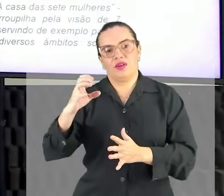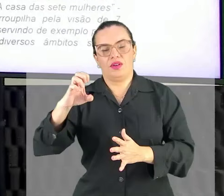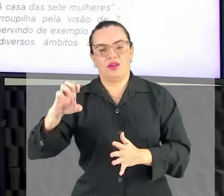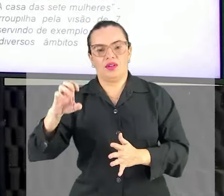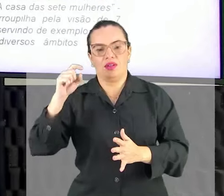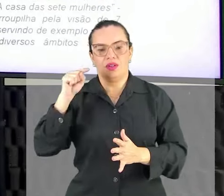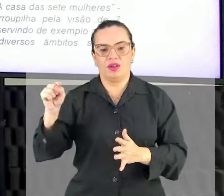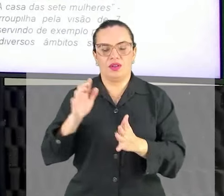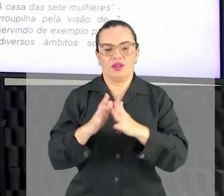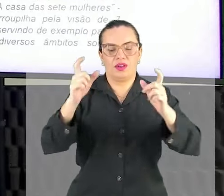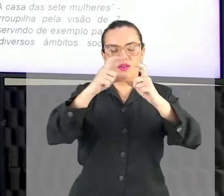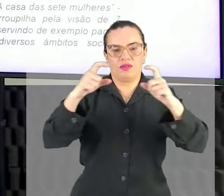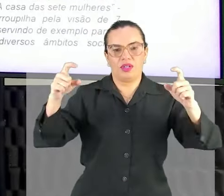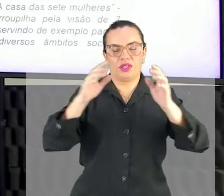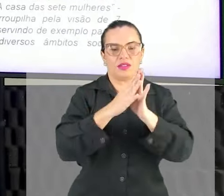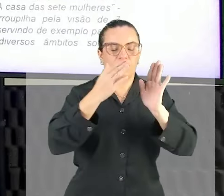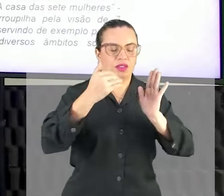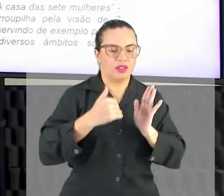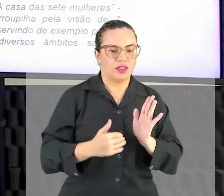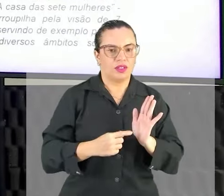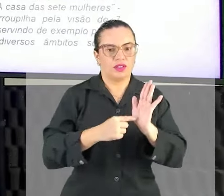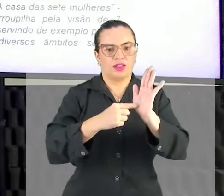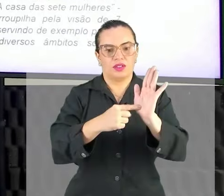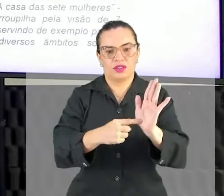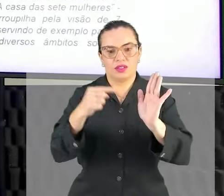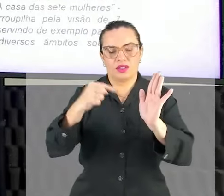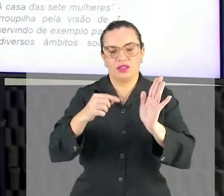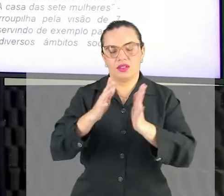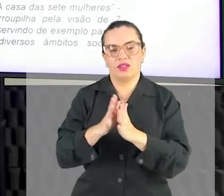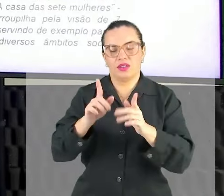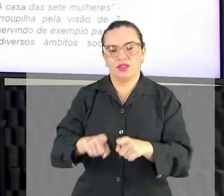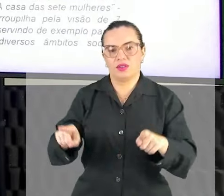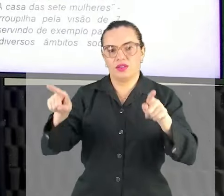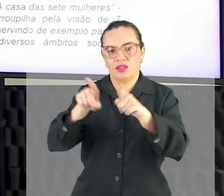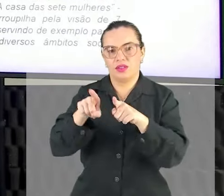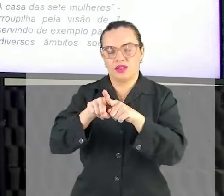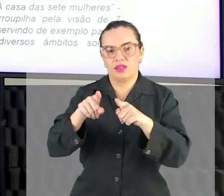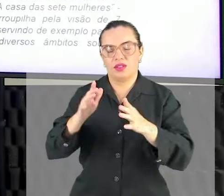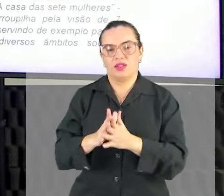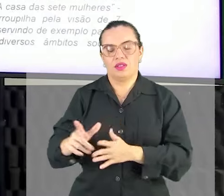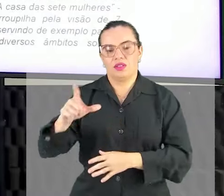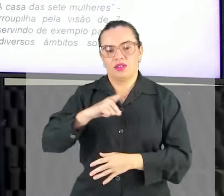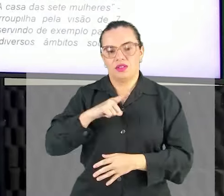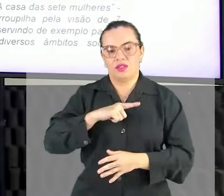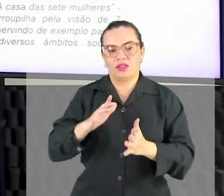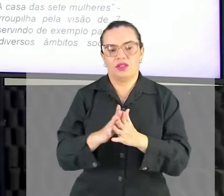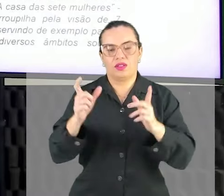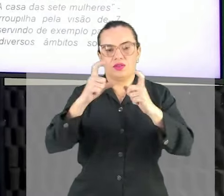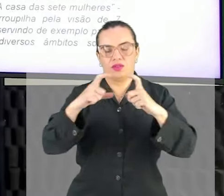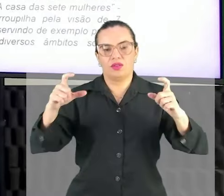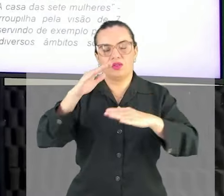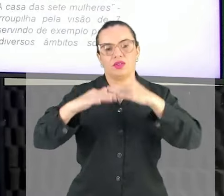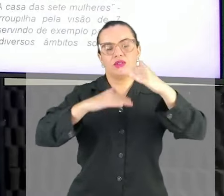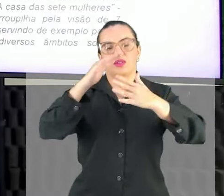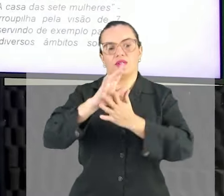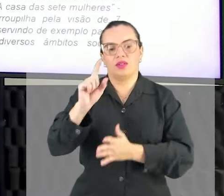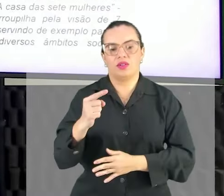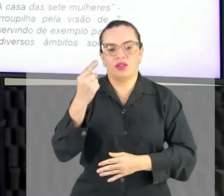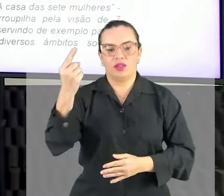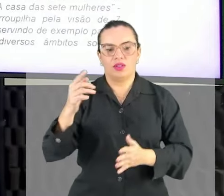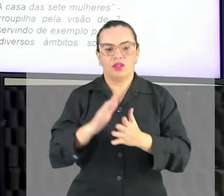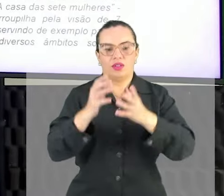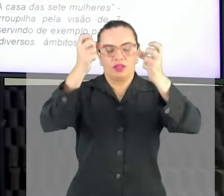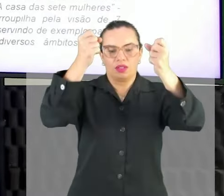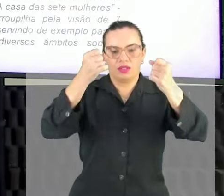de frase de apresentação, e ele adianta o que vai conter dentro do seu desenvolvimento. Ele vai